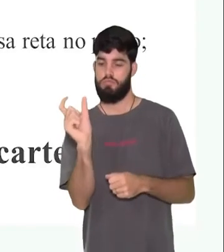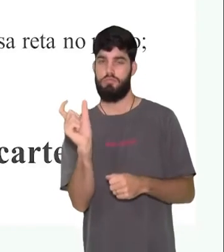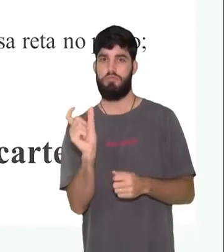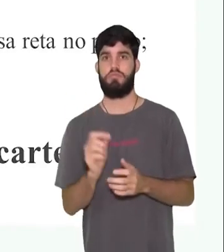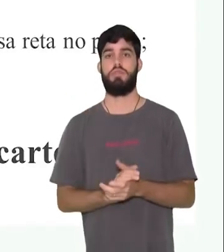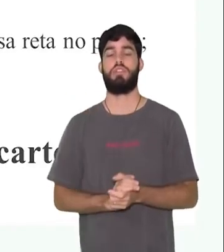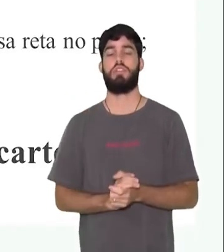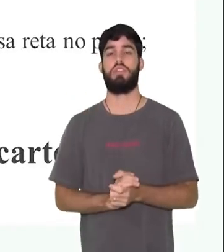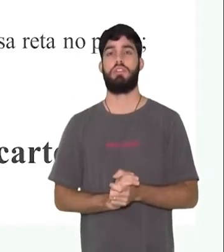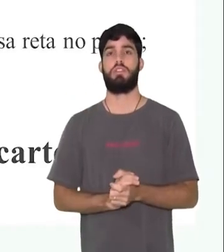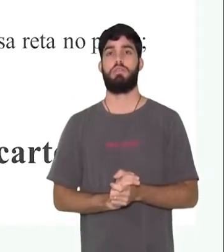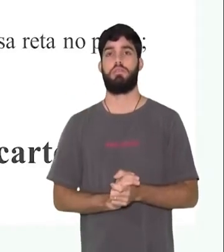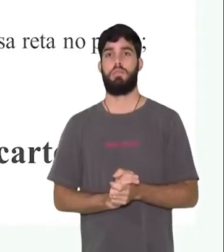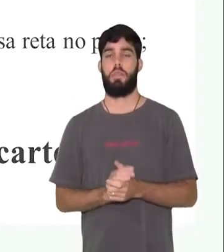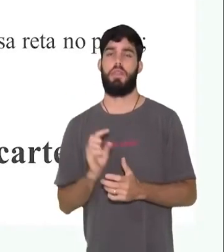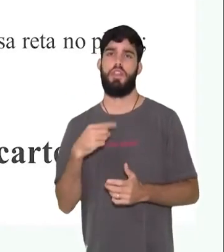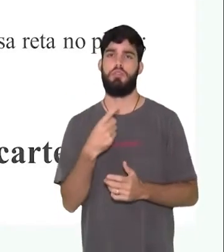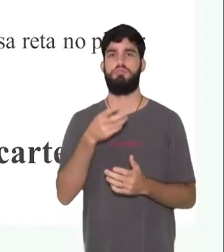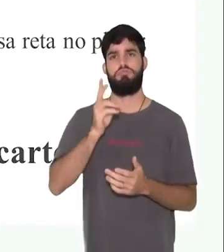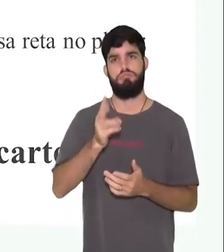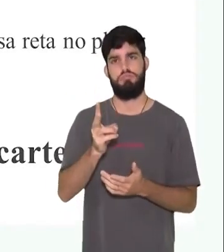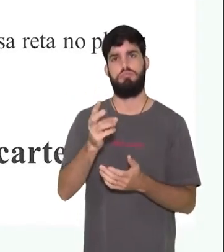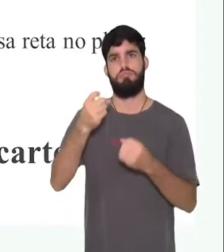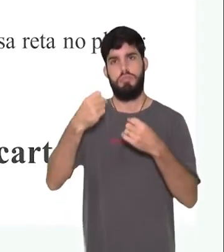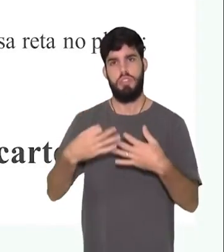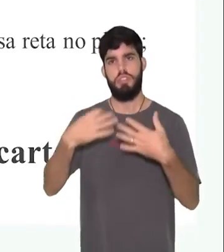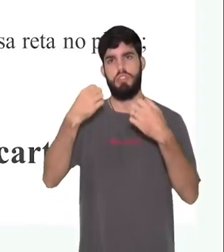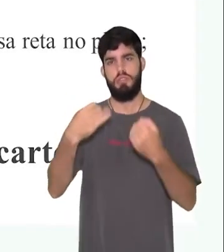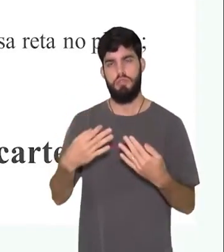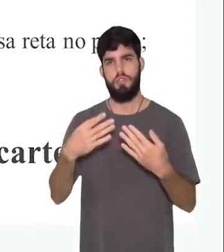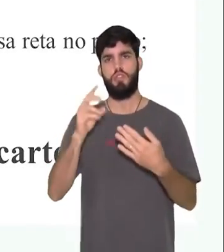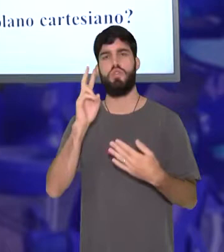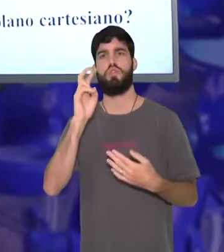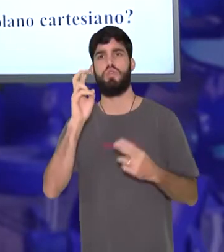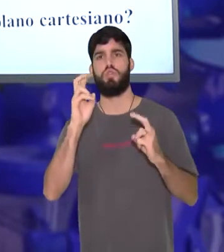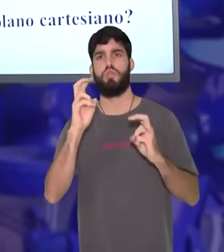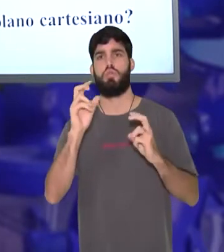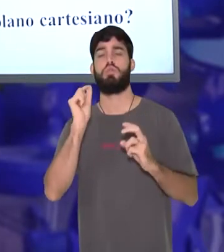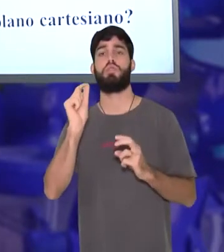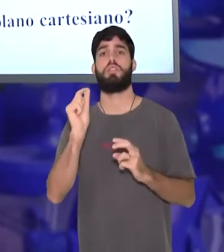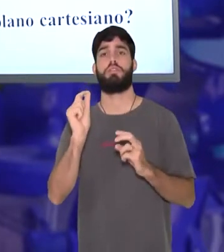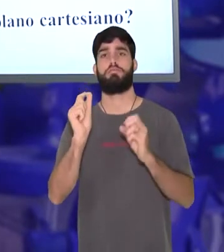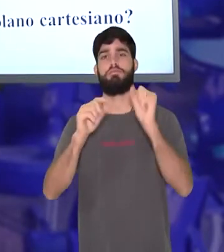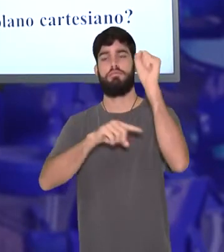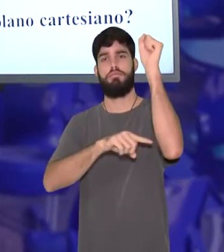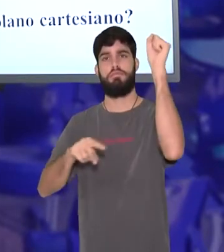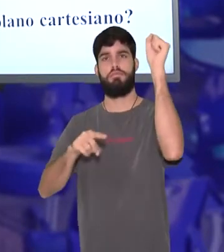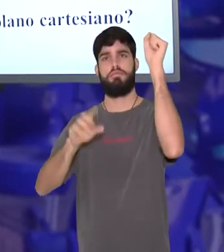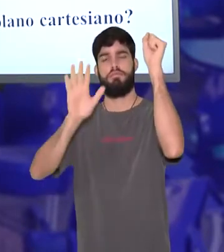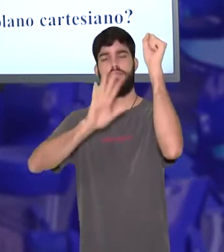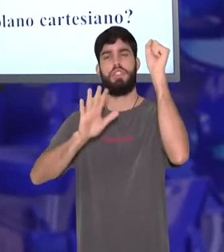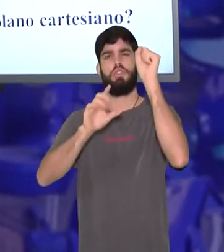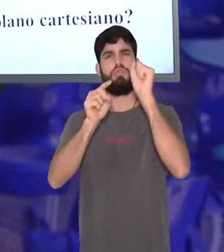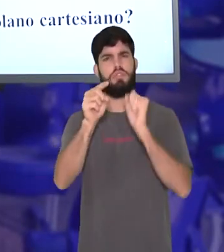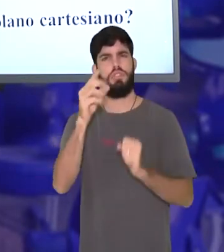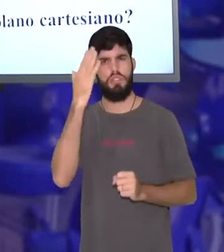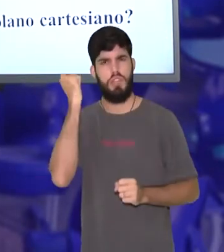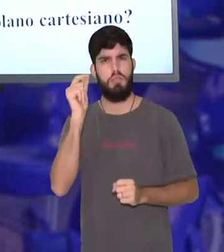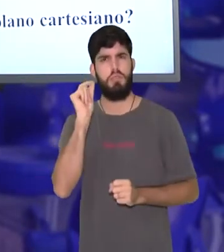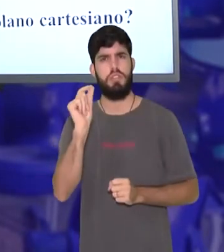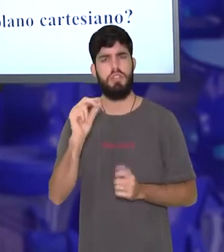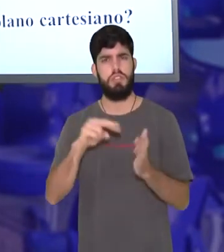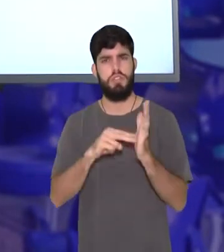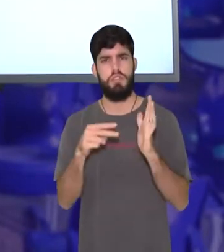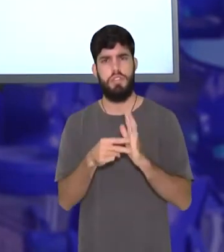Bom falamos tanto sobre plano cartesiano e você se recorda o que é um plano cartesiano Então vem